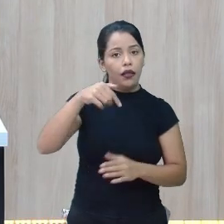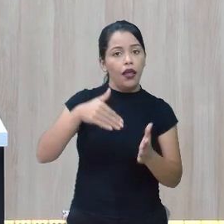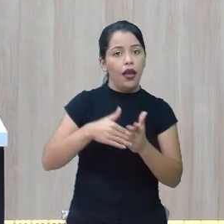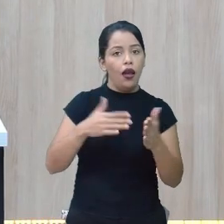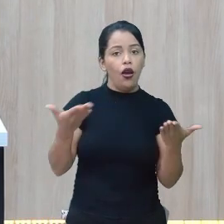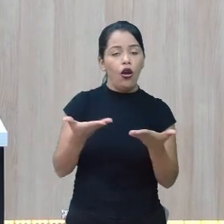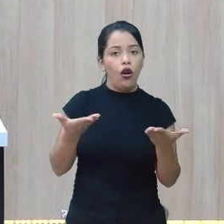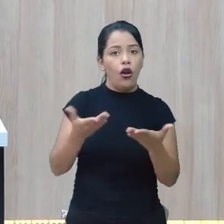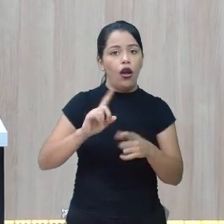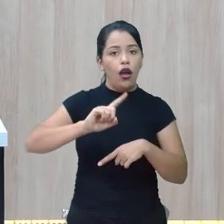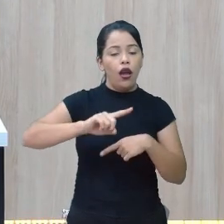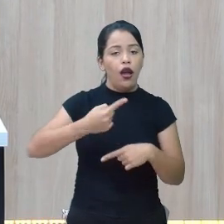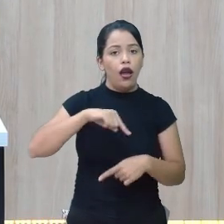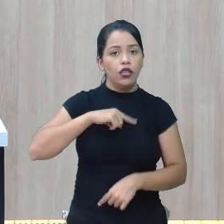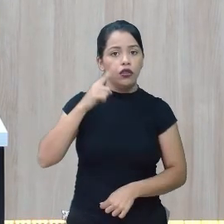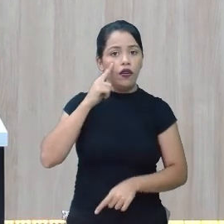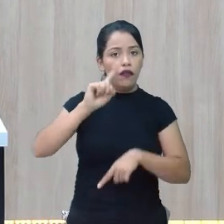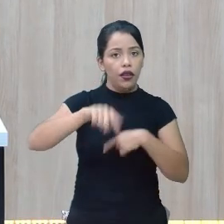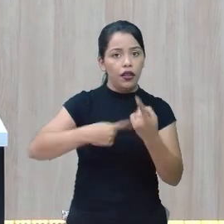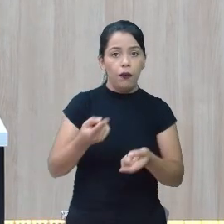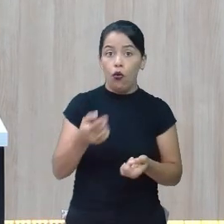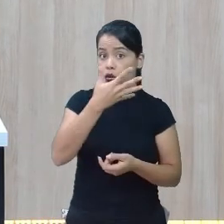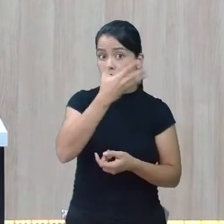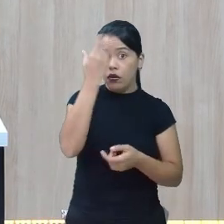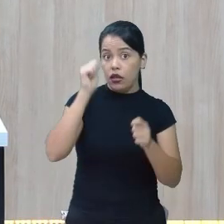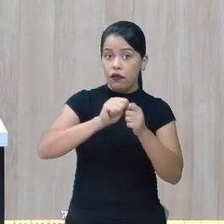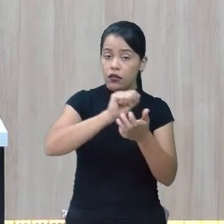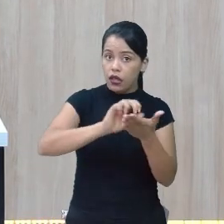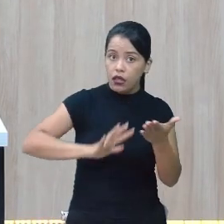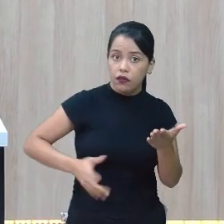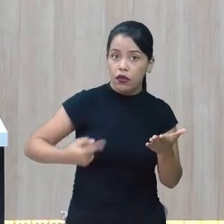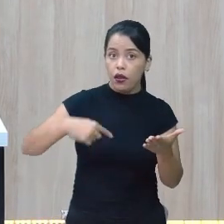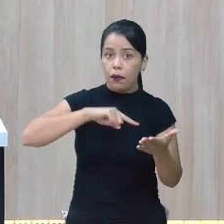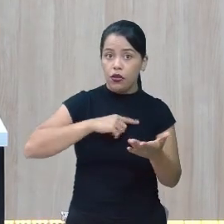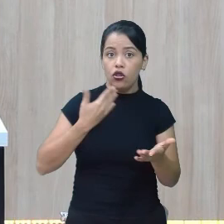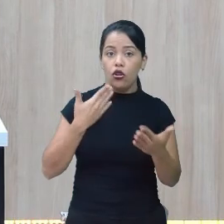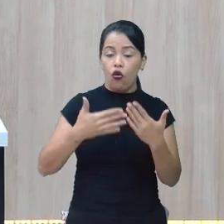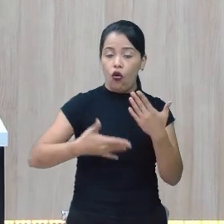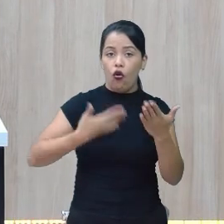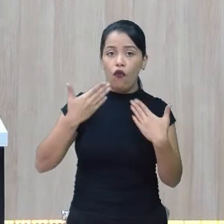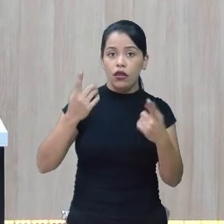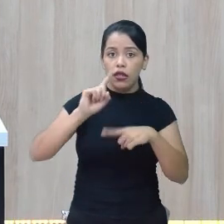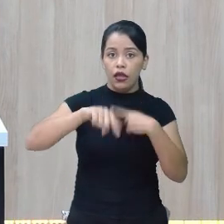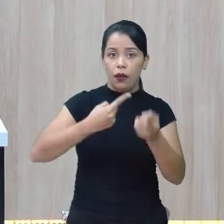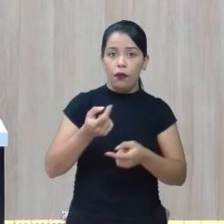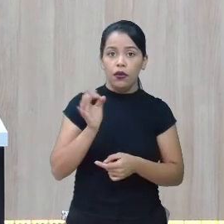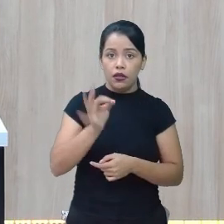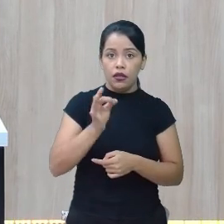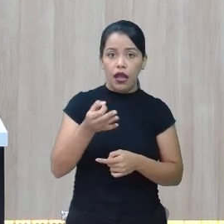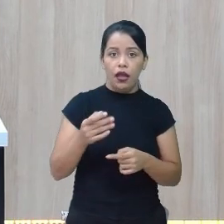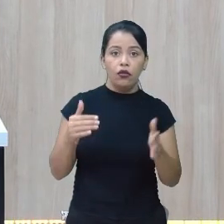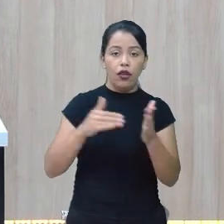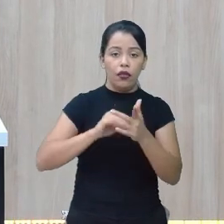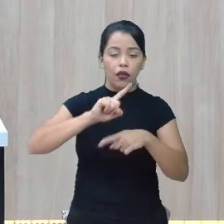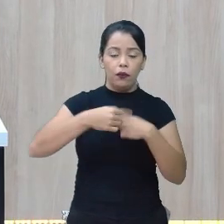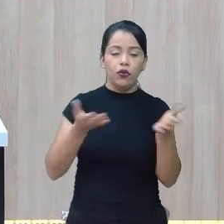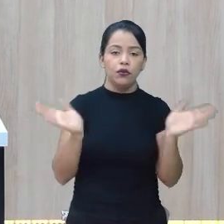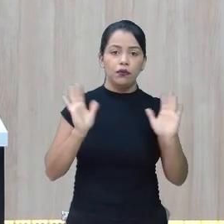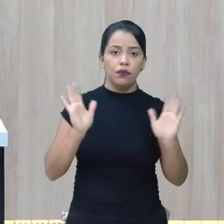A gente vai se ver logo mais. E não esquece de fazer a atividade para a gente comentar depois, tá bom? Até mais!